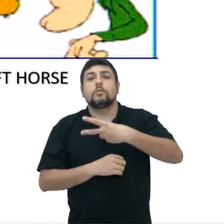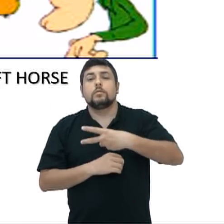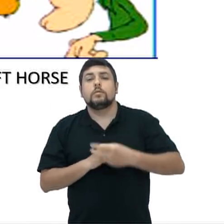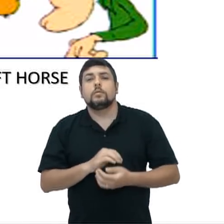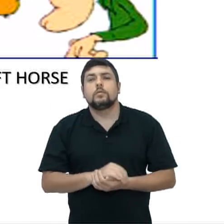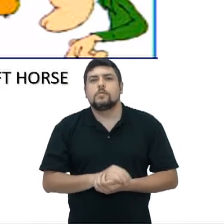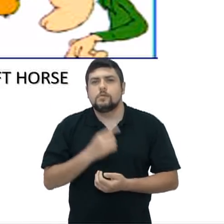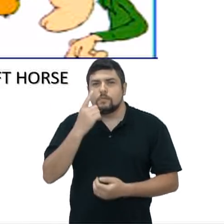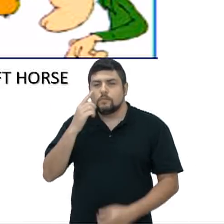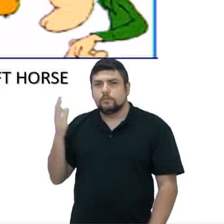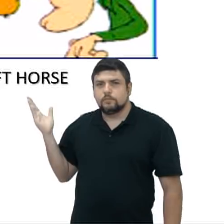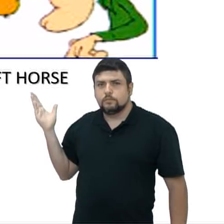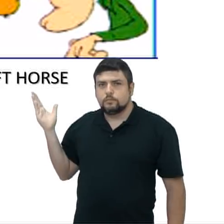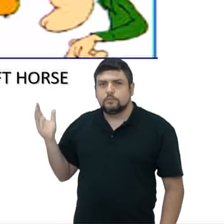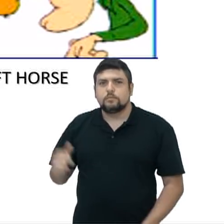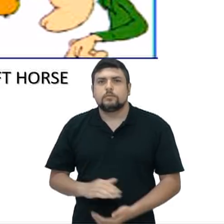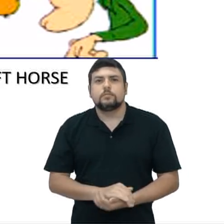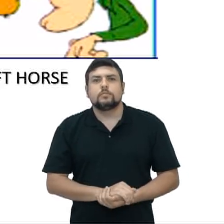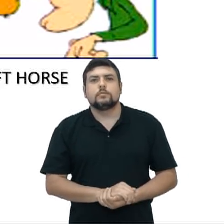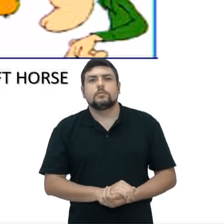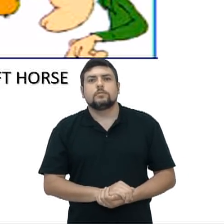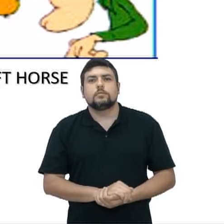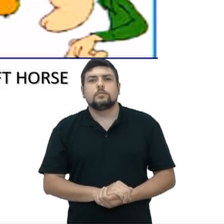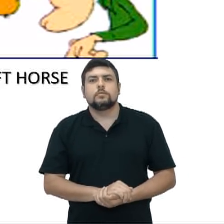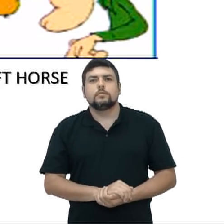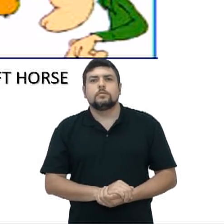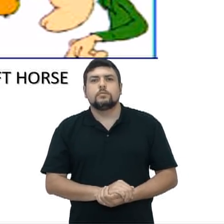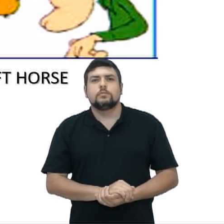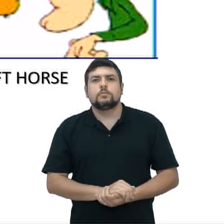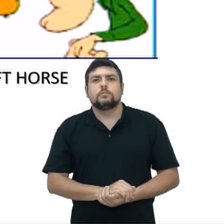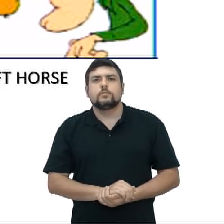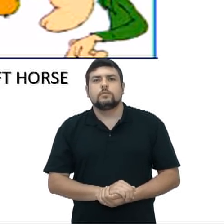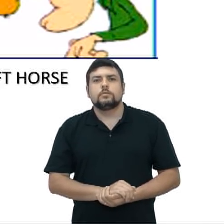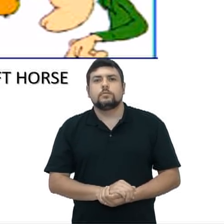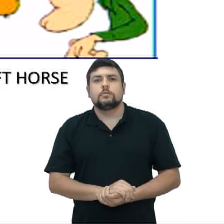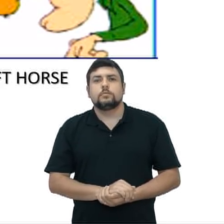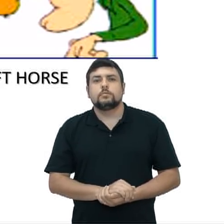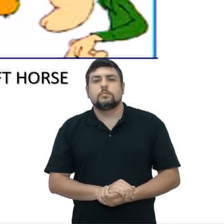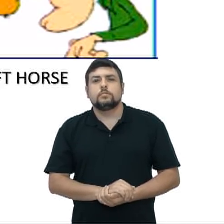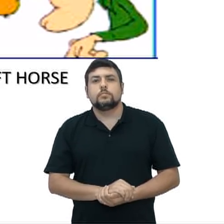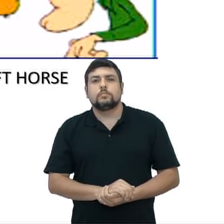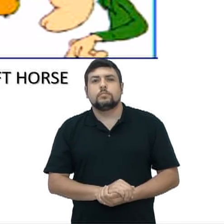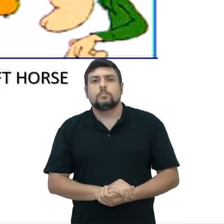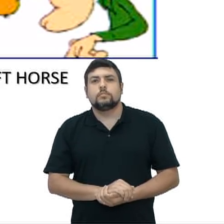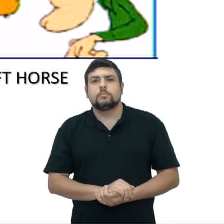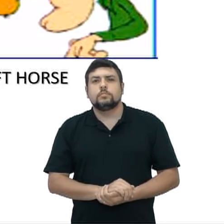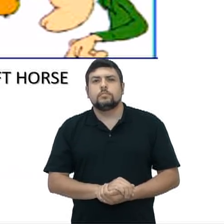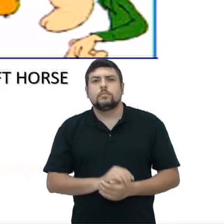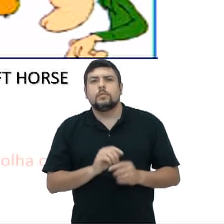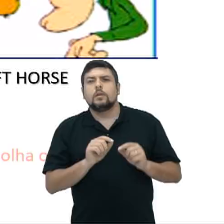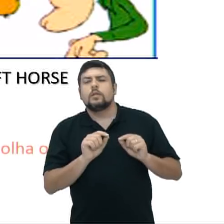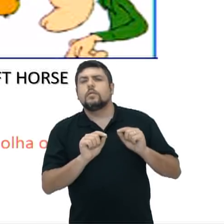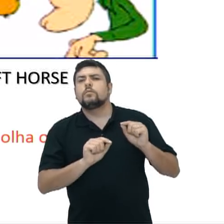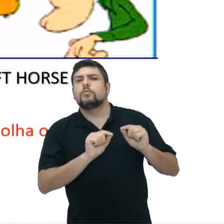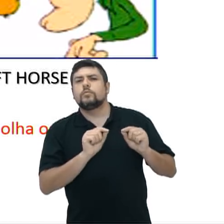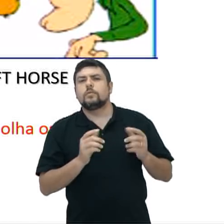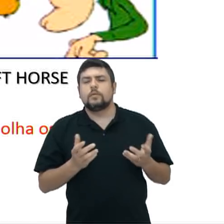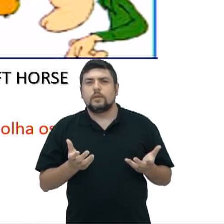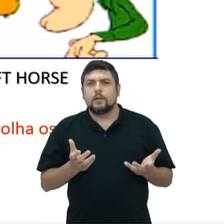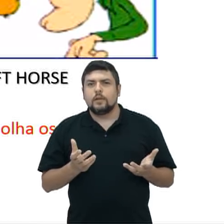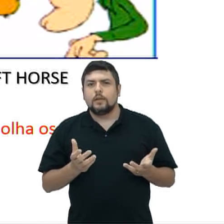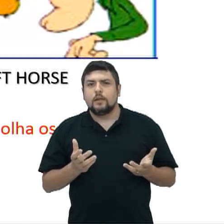gift horse in the mouth. O que quer dizer isso? Um presente do bem, o que quer dizer? Quer dizer